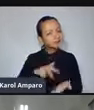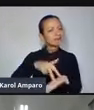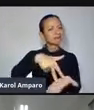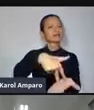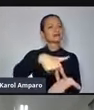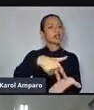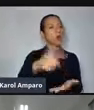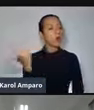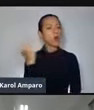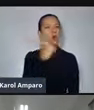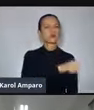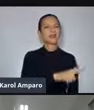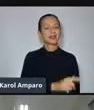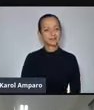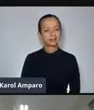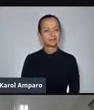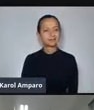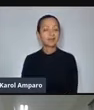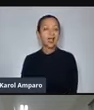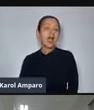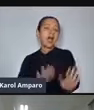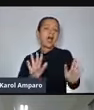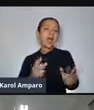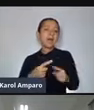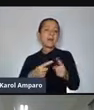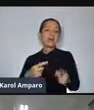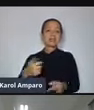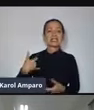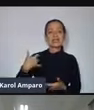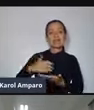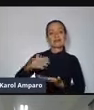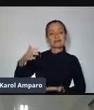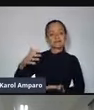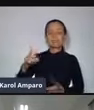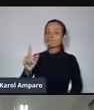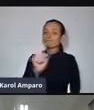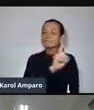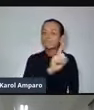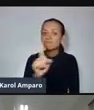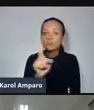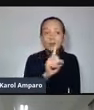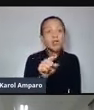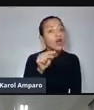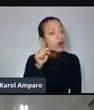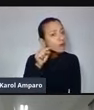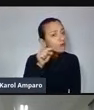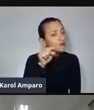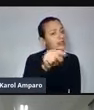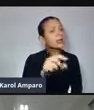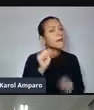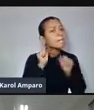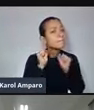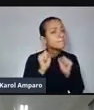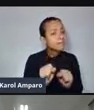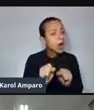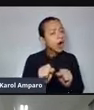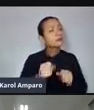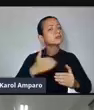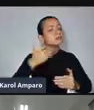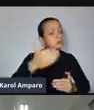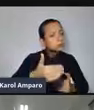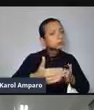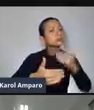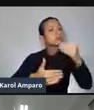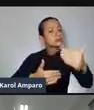olha, eu estou velhinha, estou isso, aquilo. Não. Você vai no seu tempo. E aí que